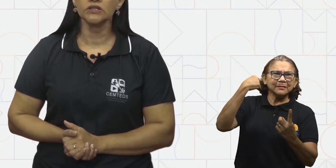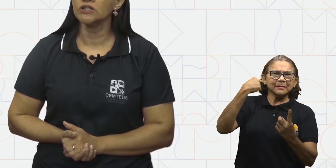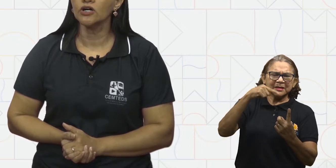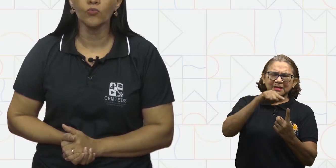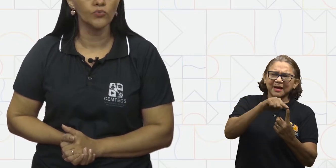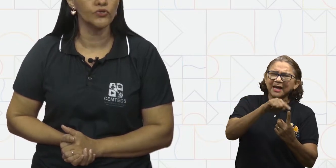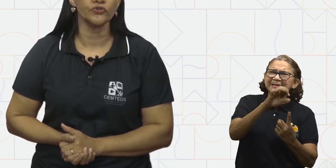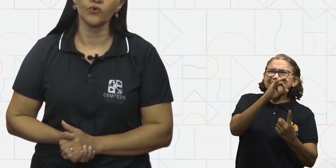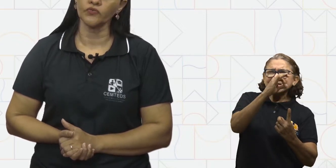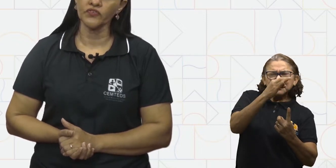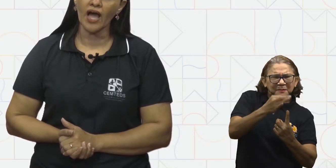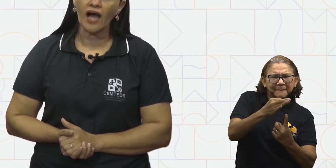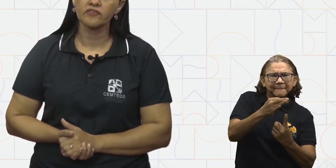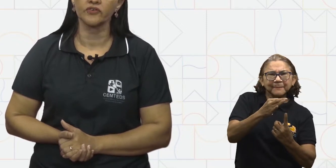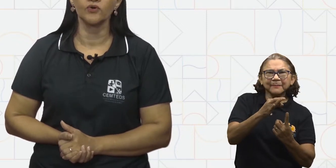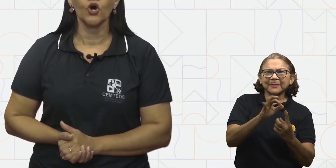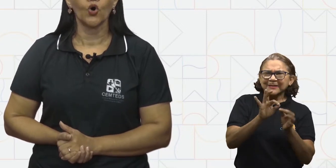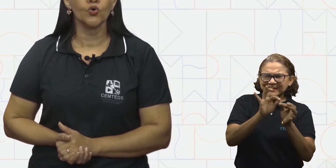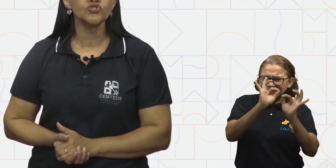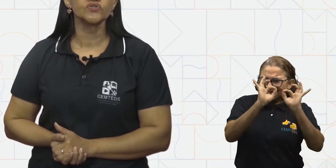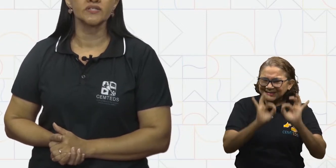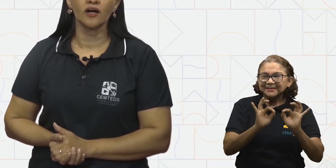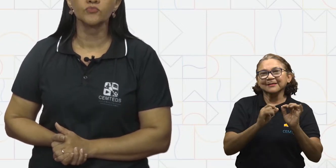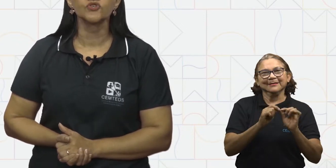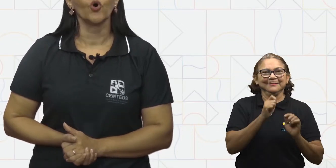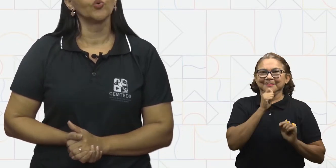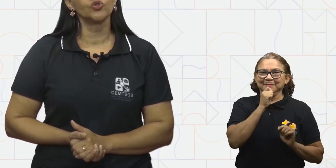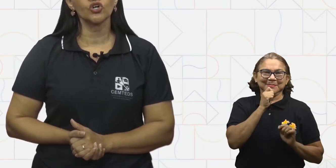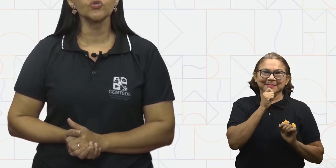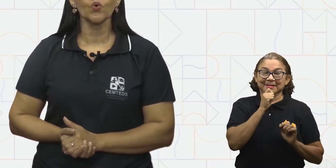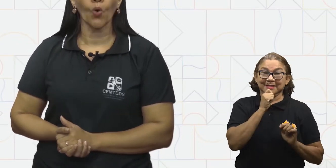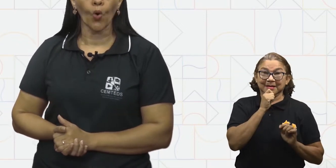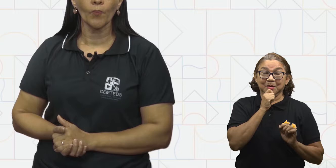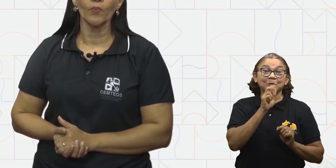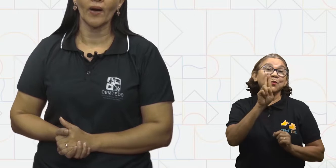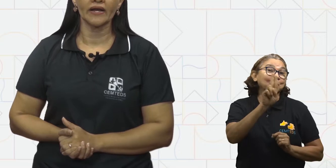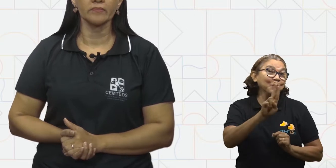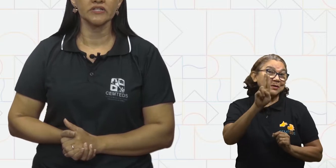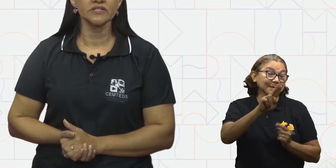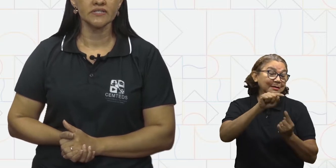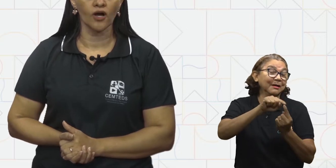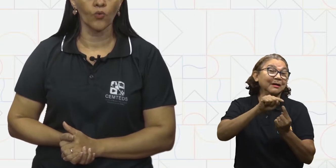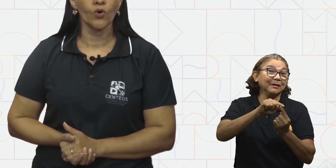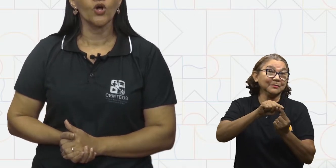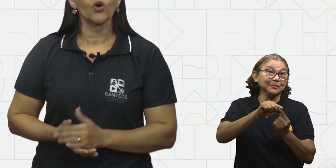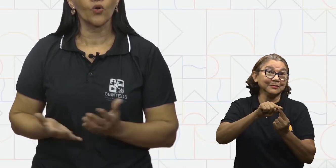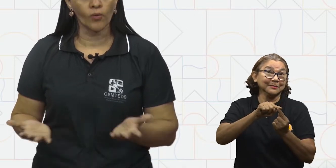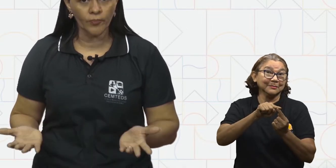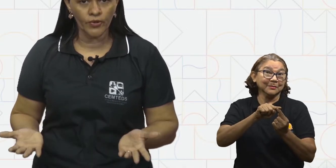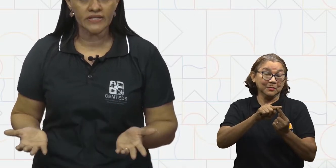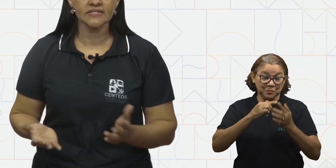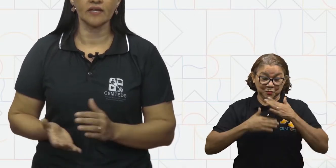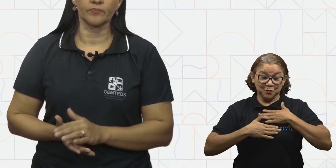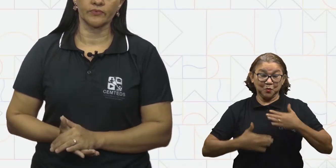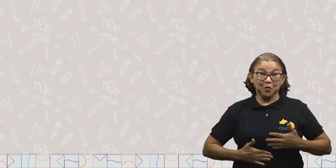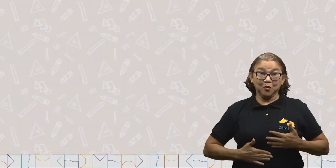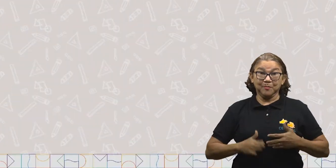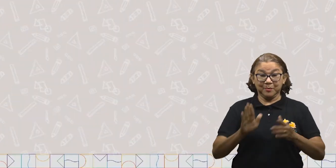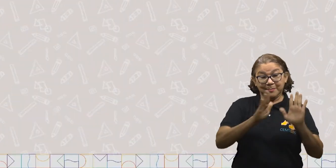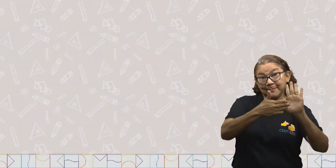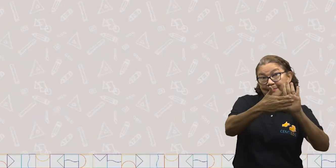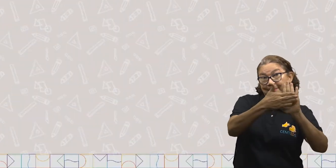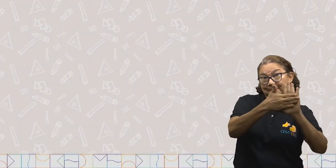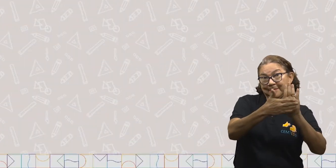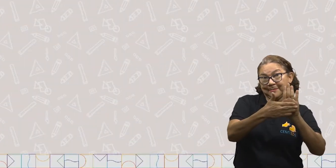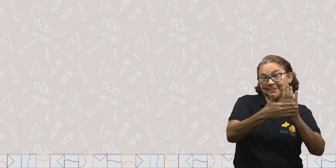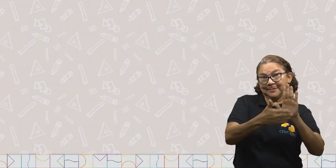resultado não muito confiável, onde usamos o nosso corpo para a medição. Como, por exemplo, com